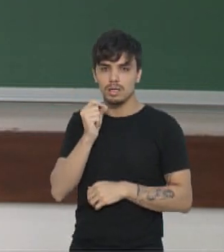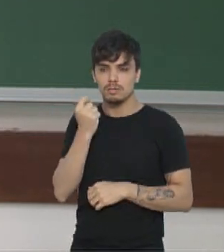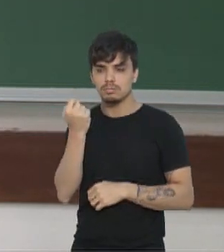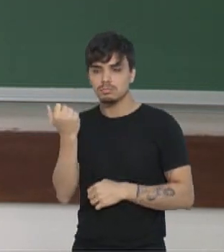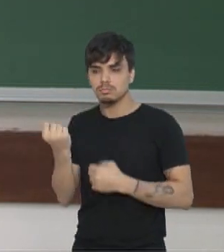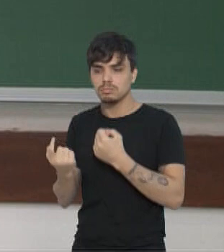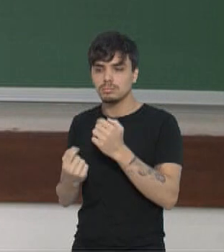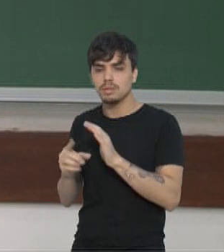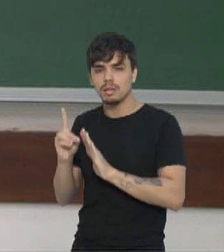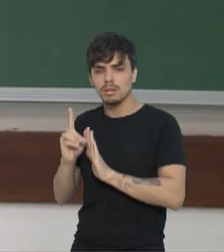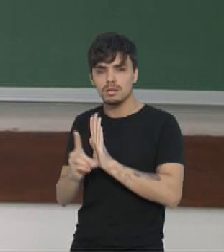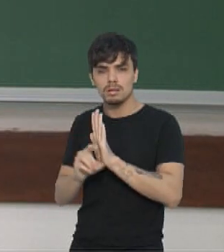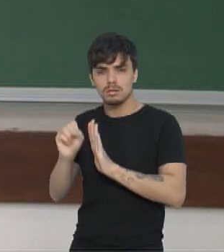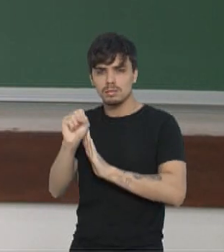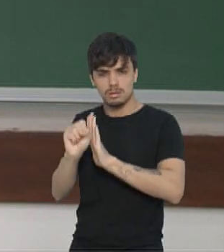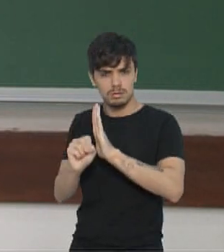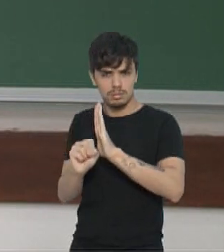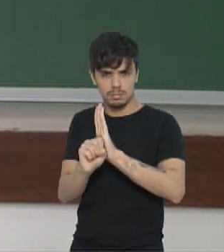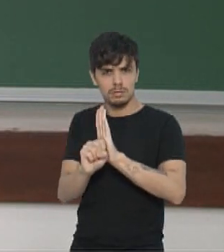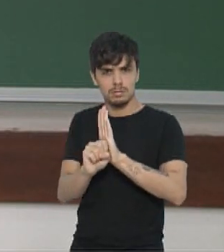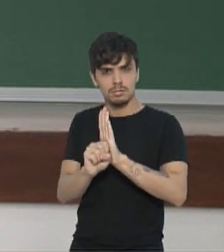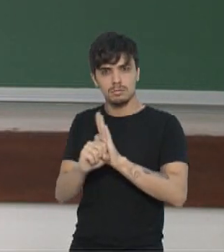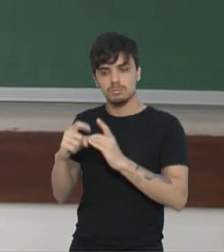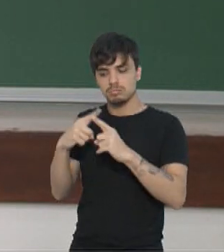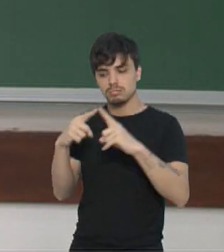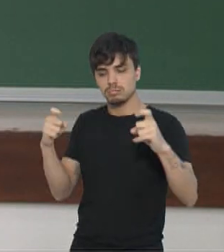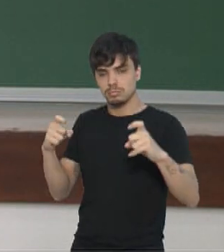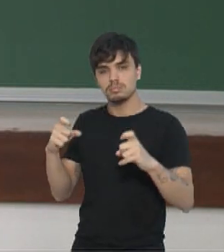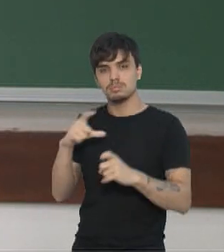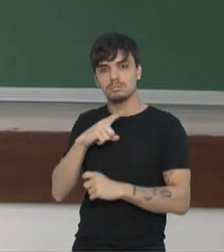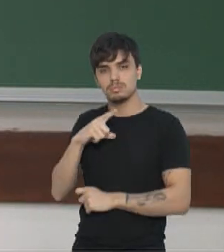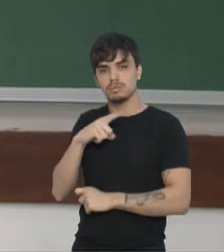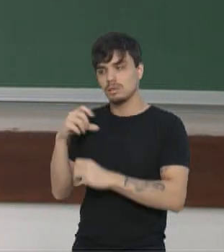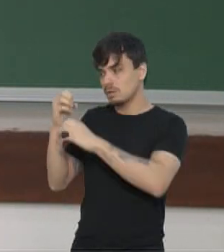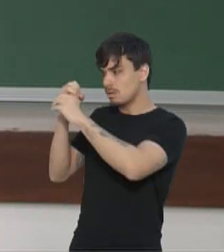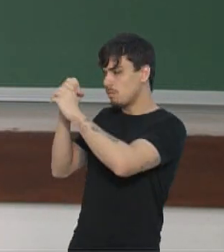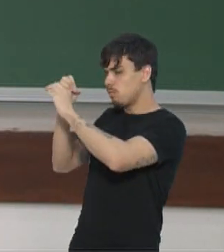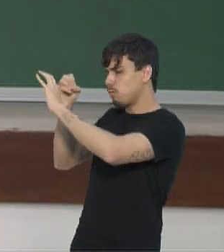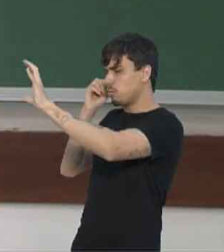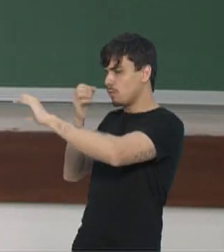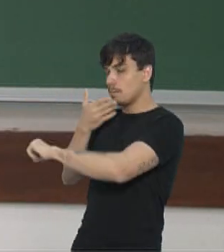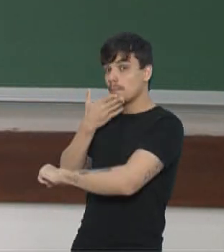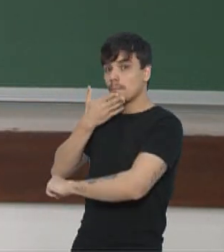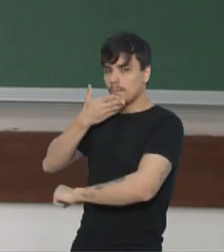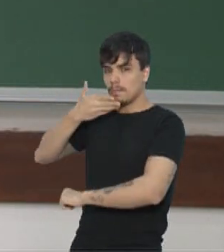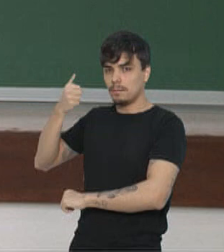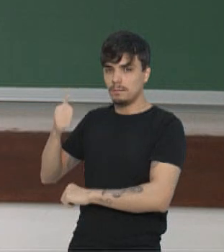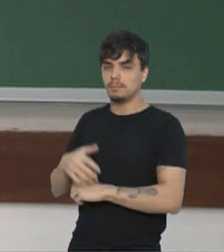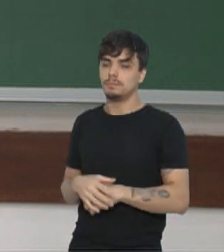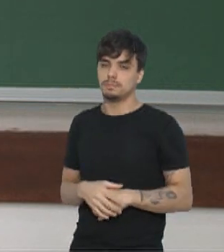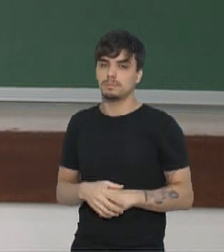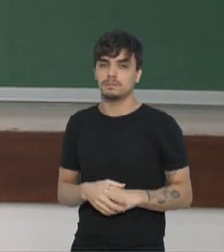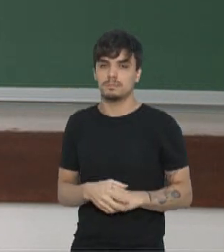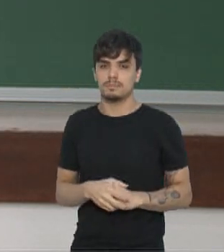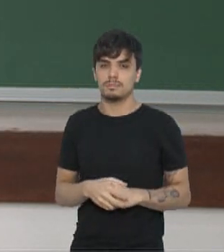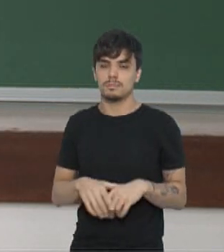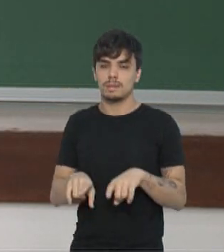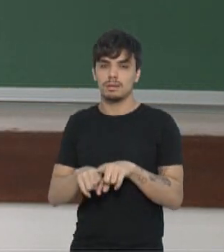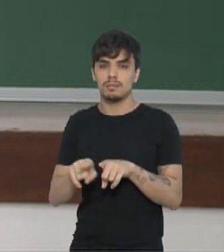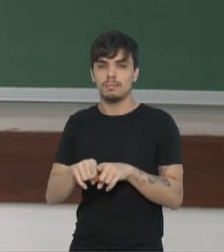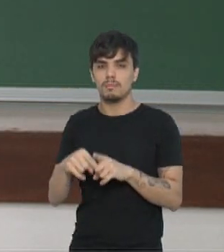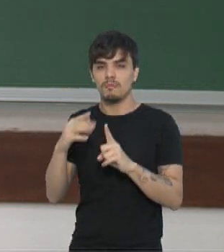algumas décadas e séculos para os cientistas terem telescópios mais potentes, né? Temos o